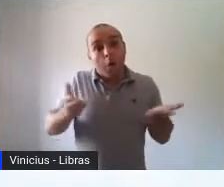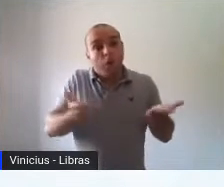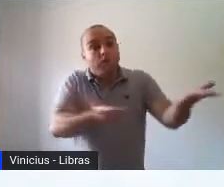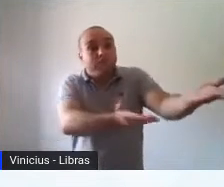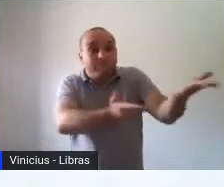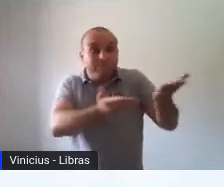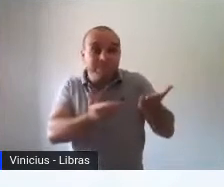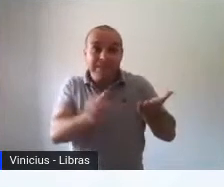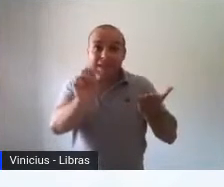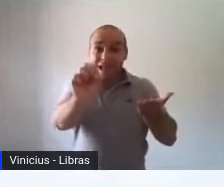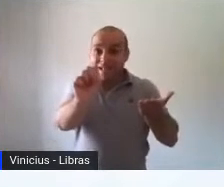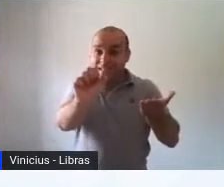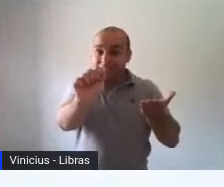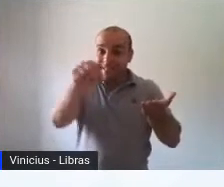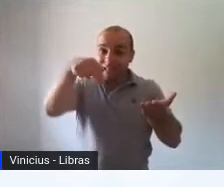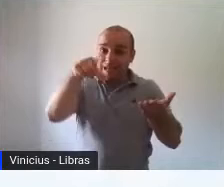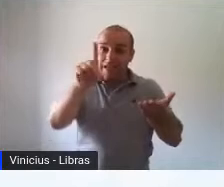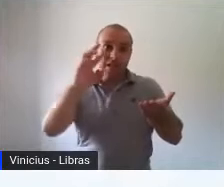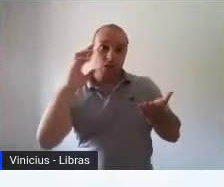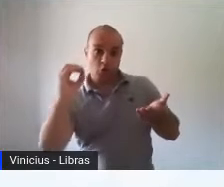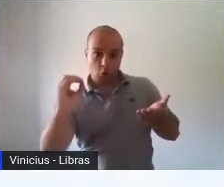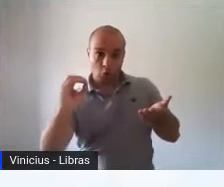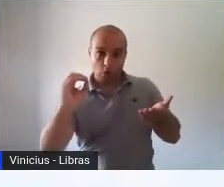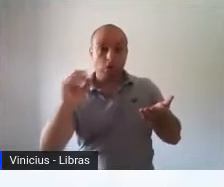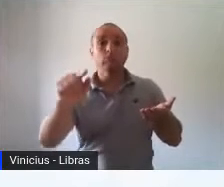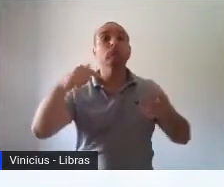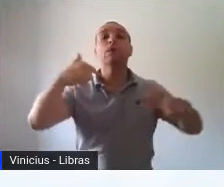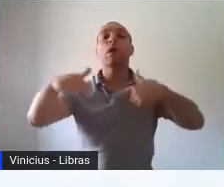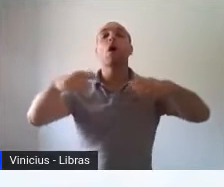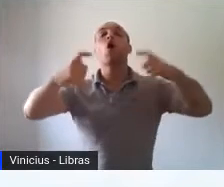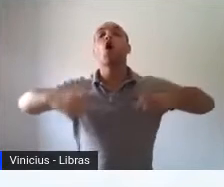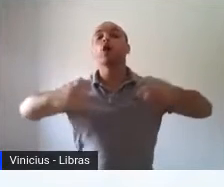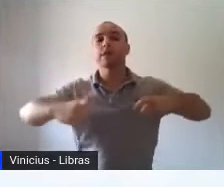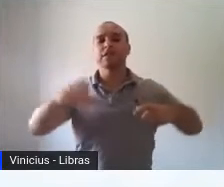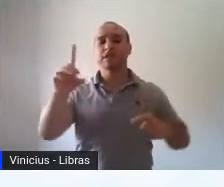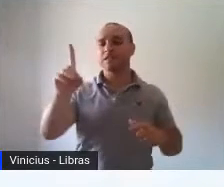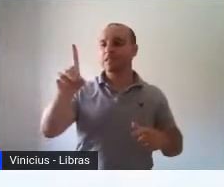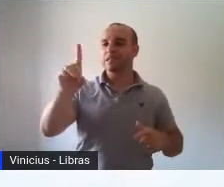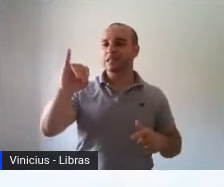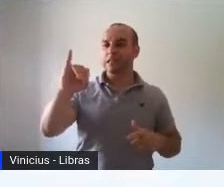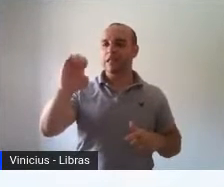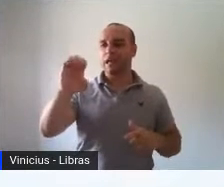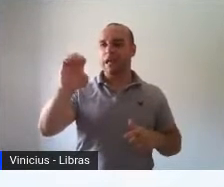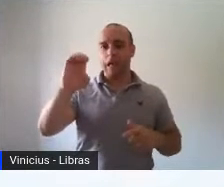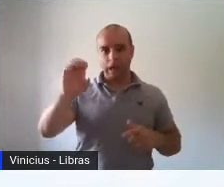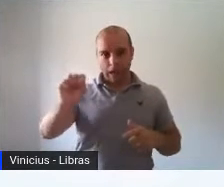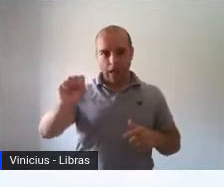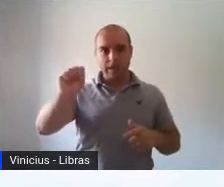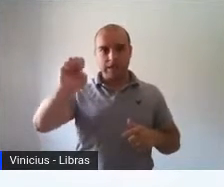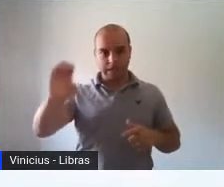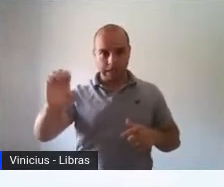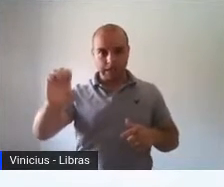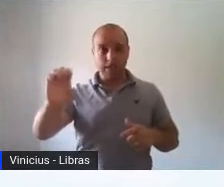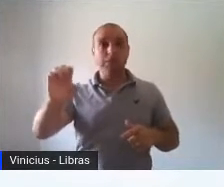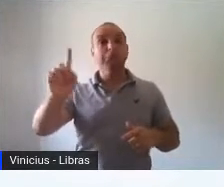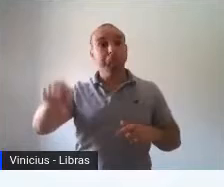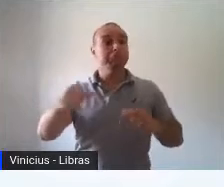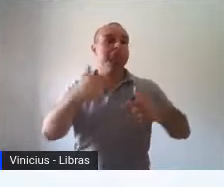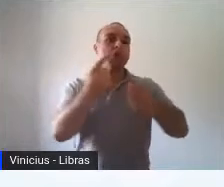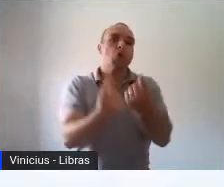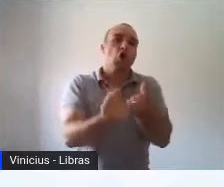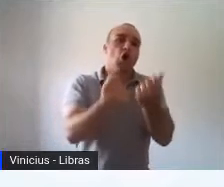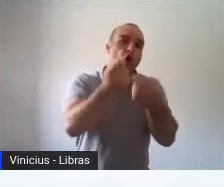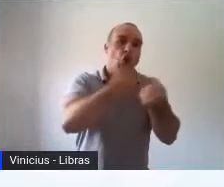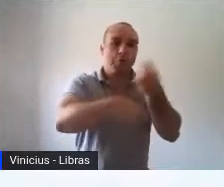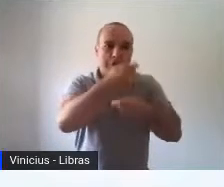economista, técnico do DIESE aqui, né, coordenador do DIESE Paraná. E é uma satisfação receber você aqui mais